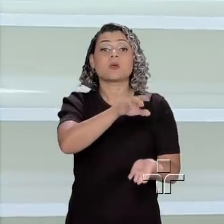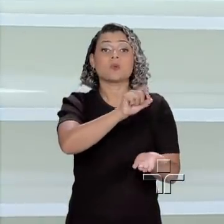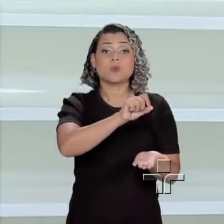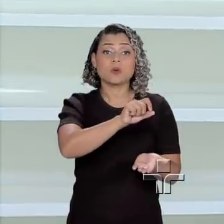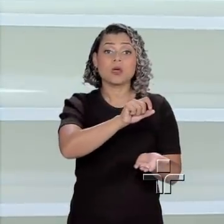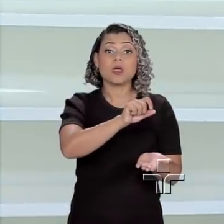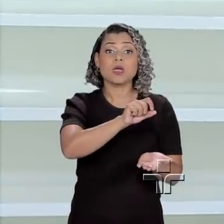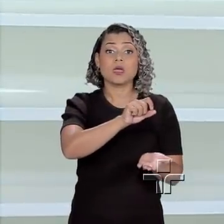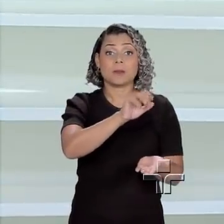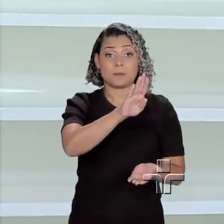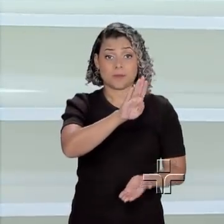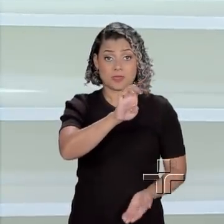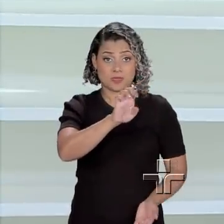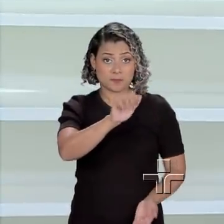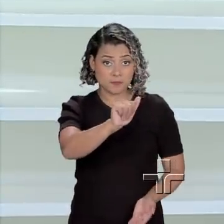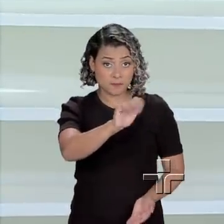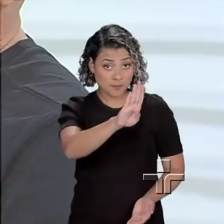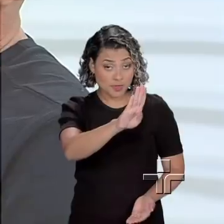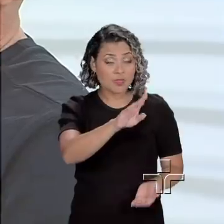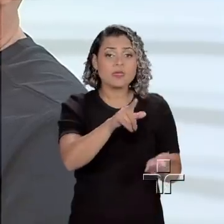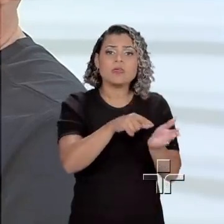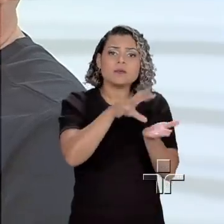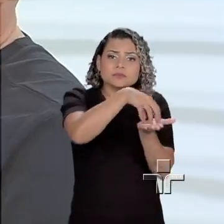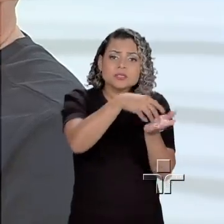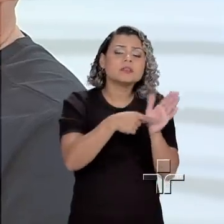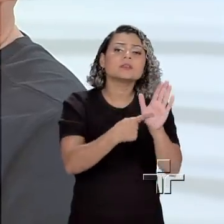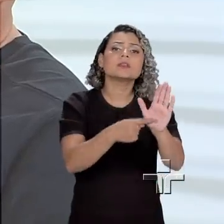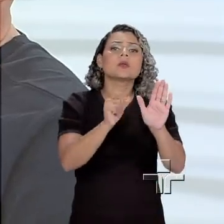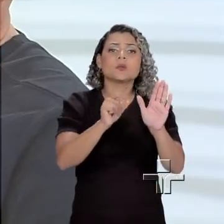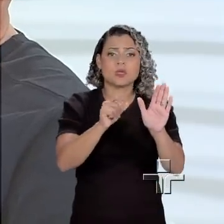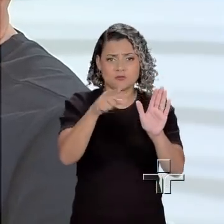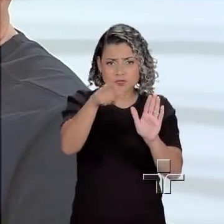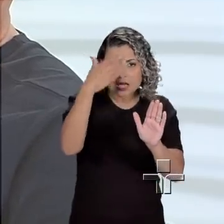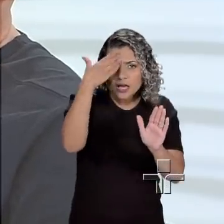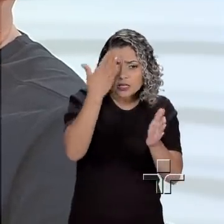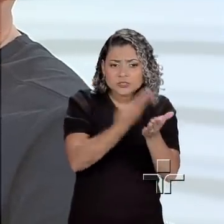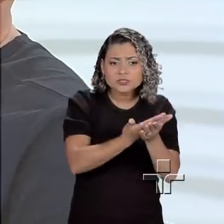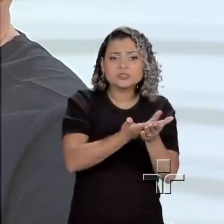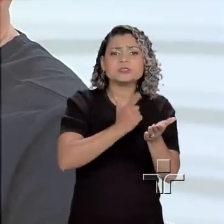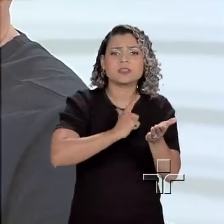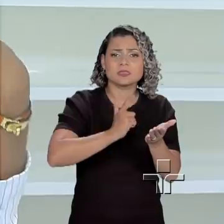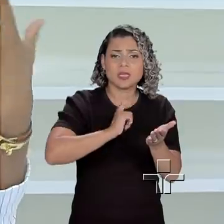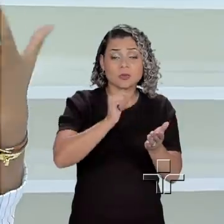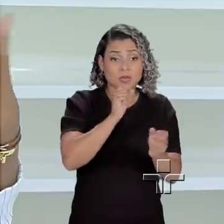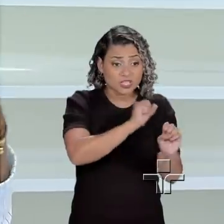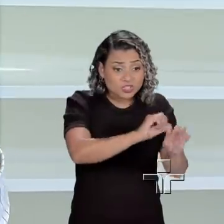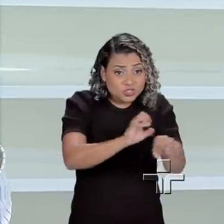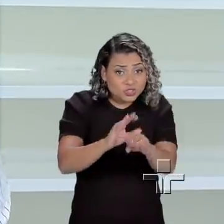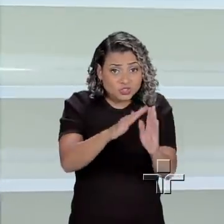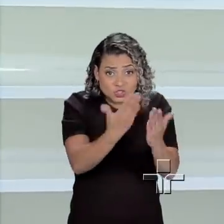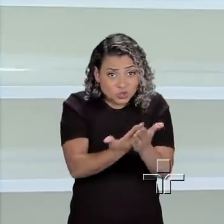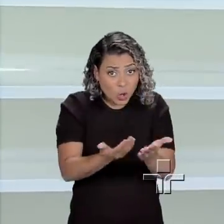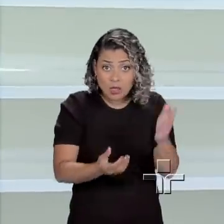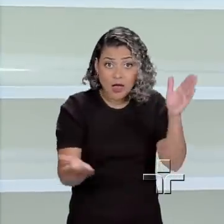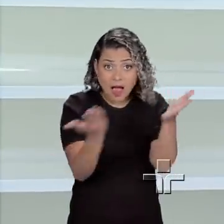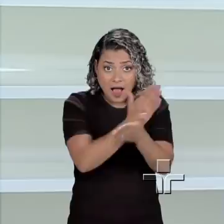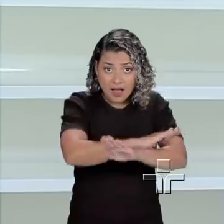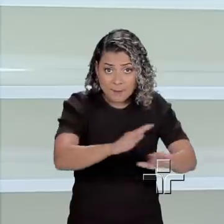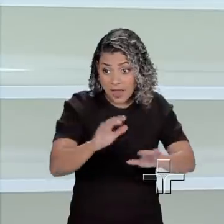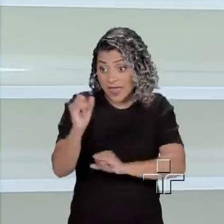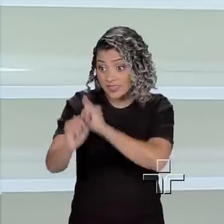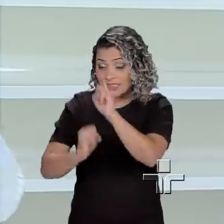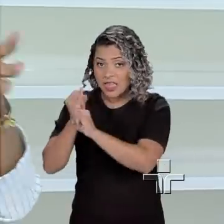rede de táxi sem possuir nenhum táxi, você acredita que amanhã a escola não vai mais existir e a internet